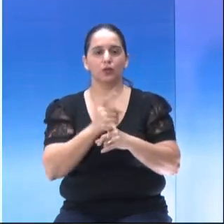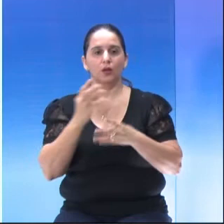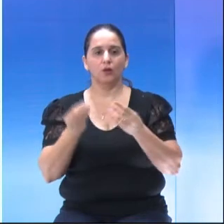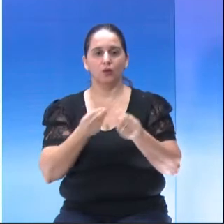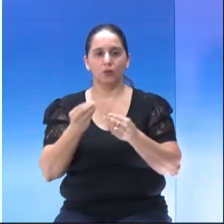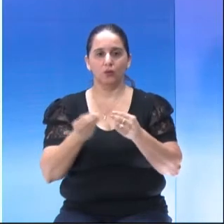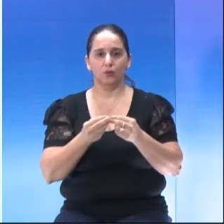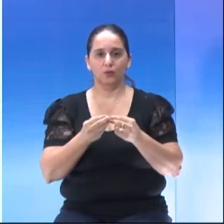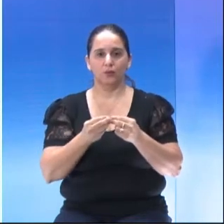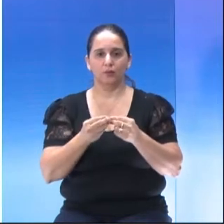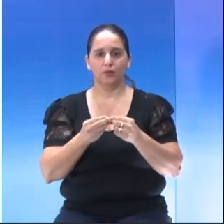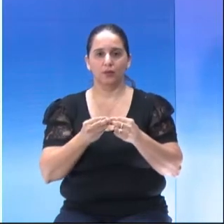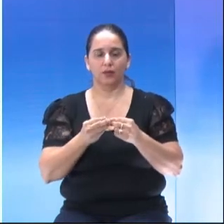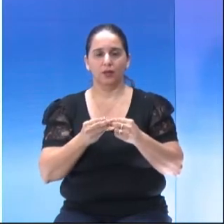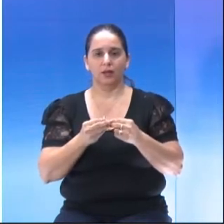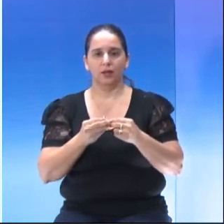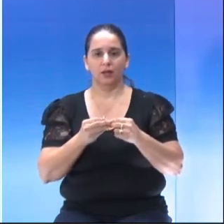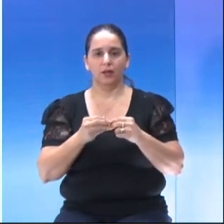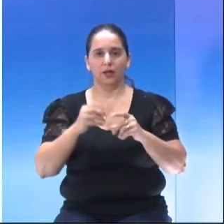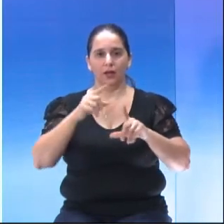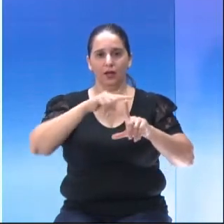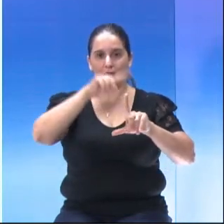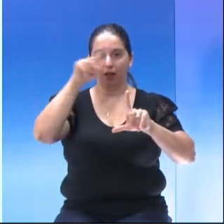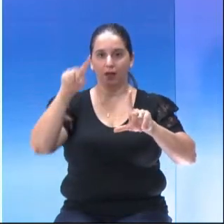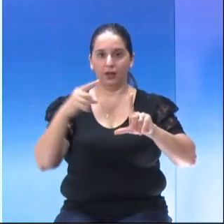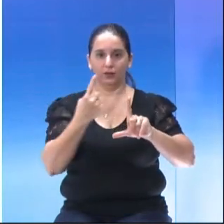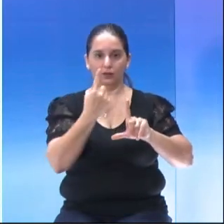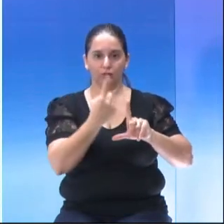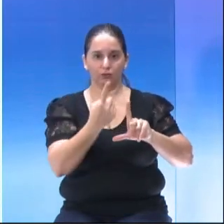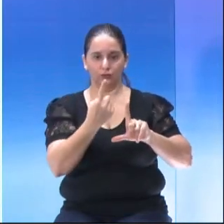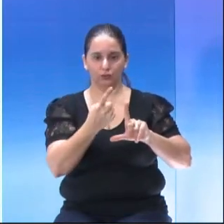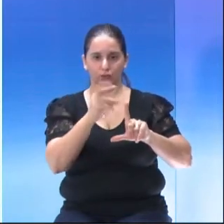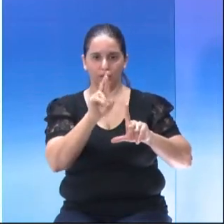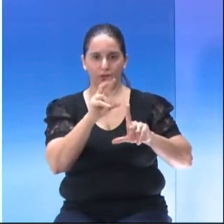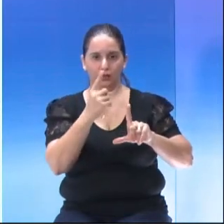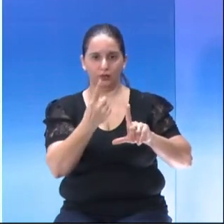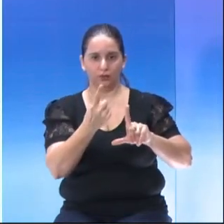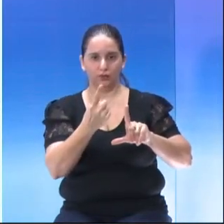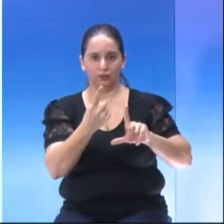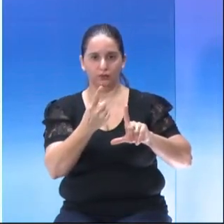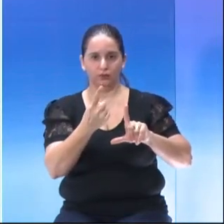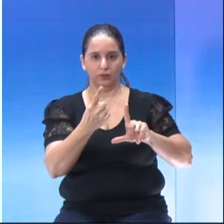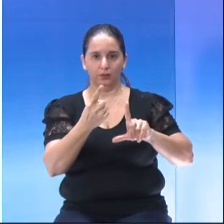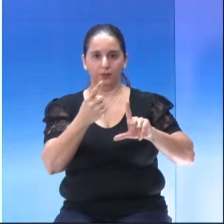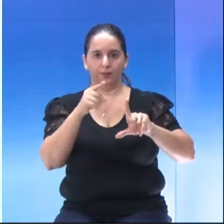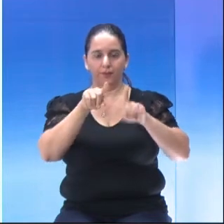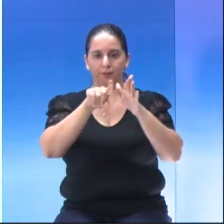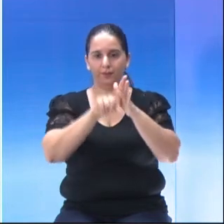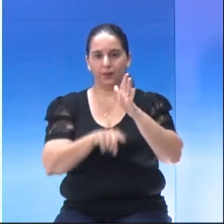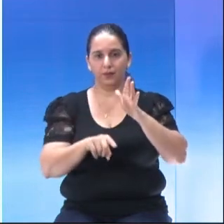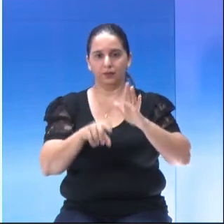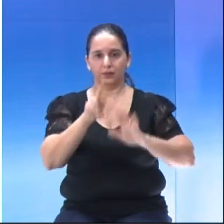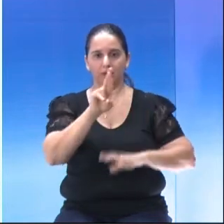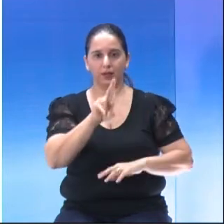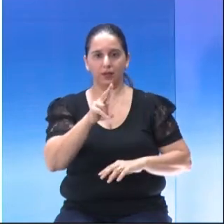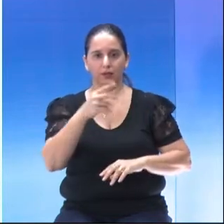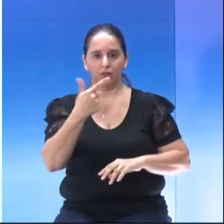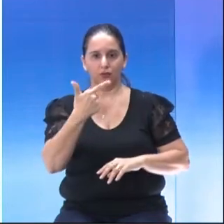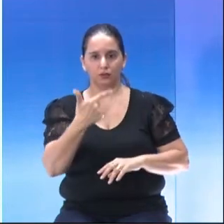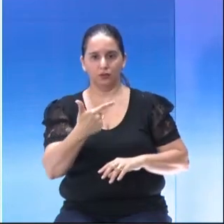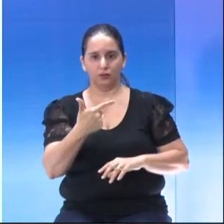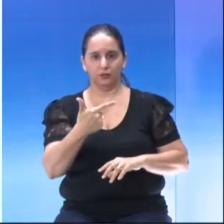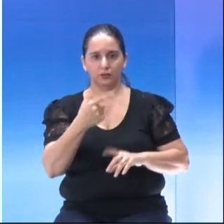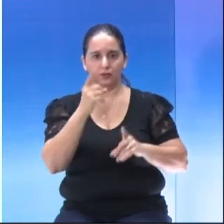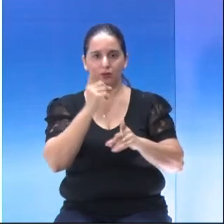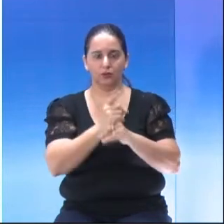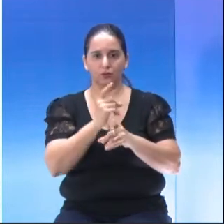pegar a área do triângulo 1, né, que foi aquele maior que nós fizemos, menos a área desse triângulo 2. E eu encontro a área